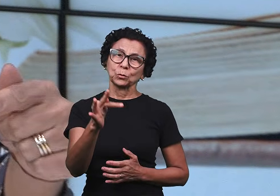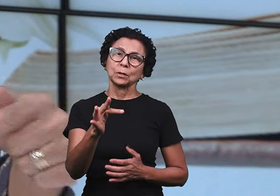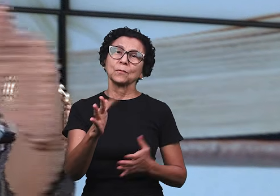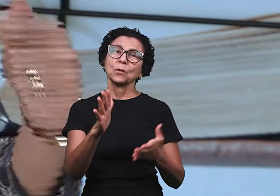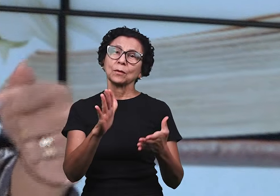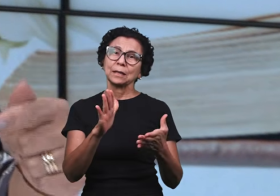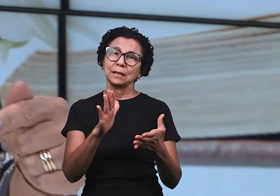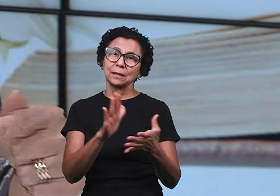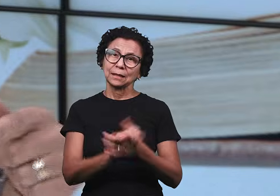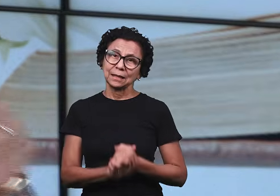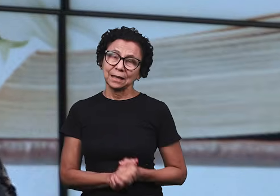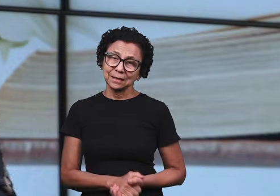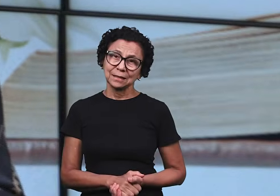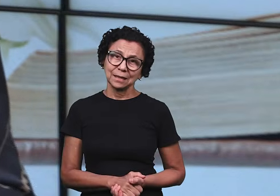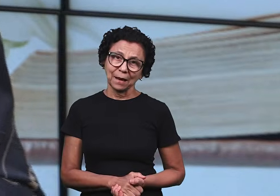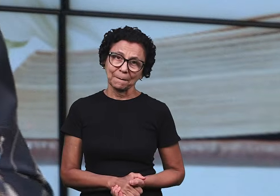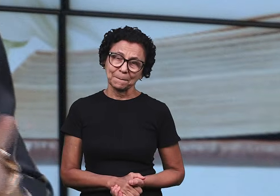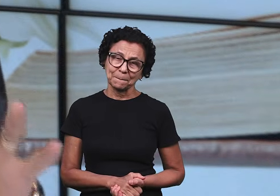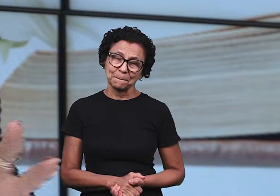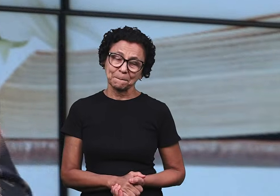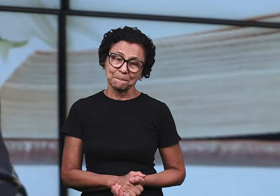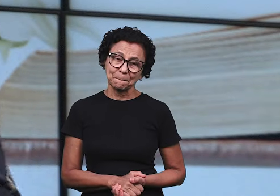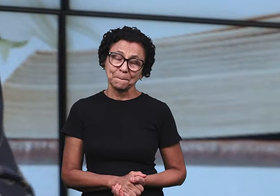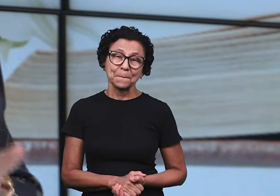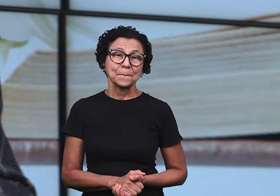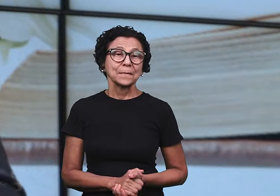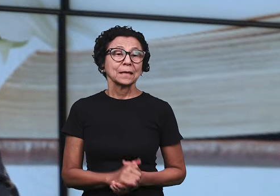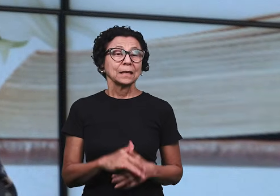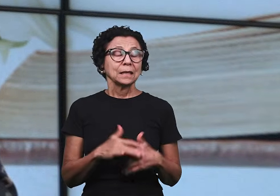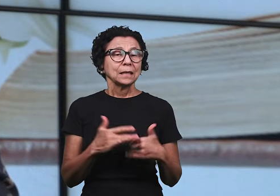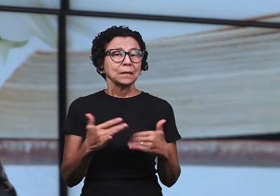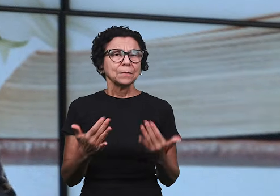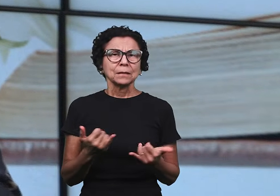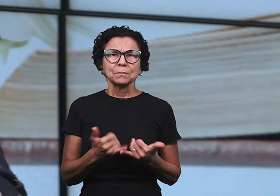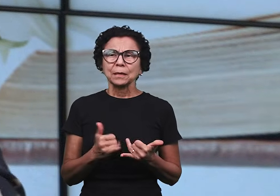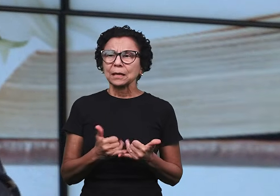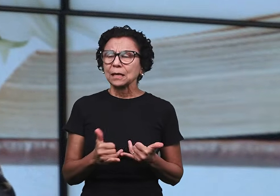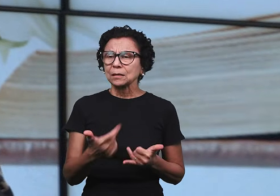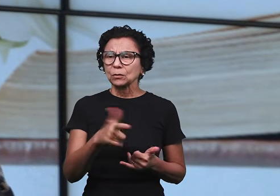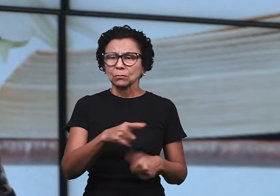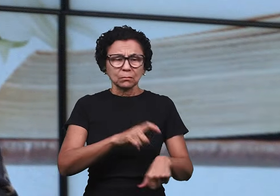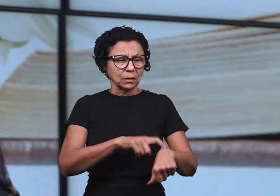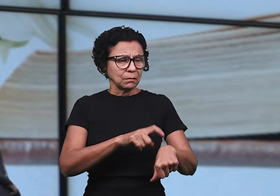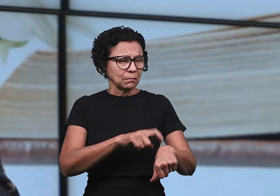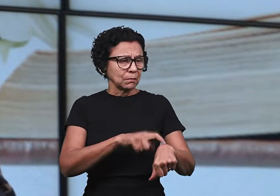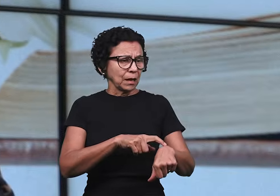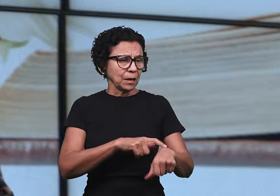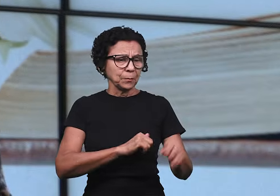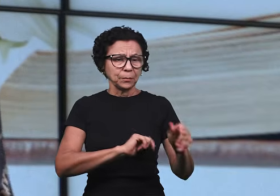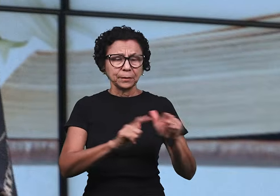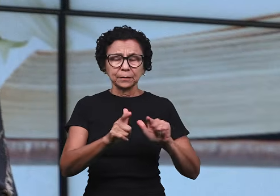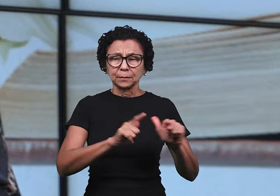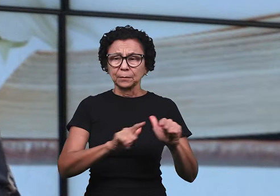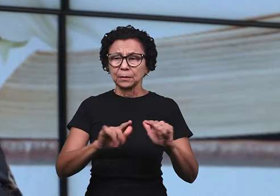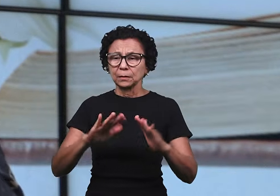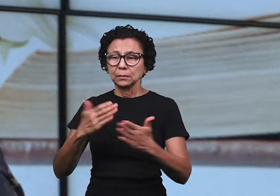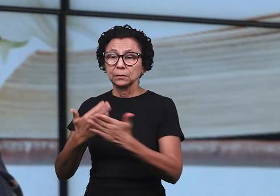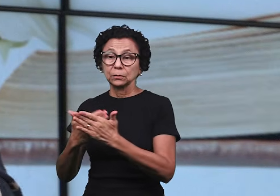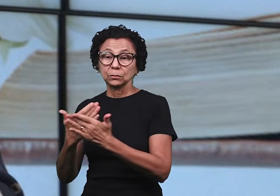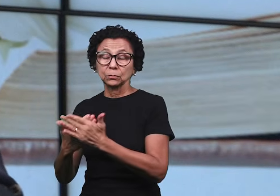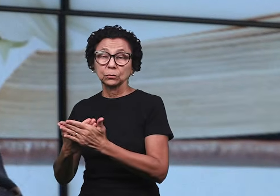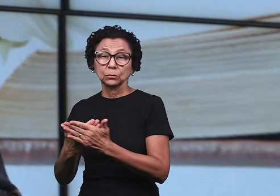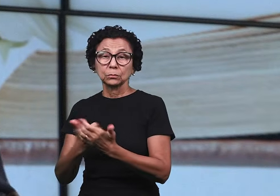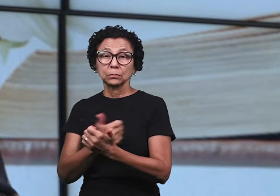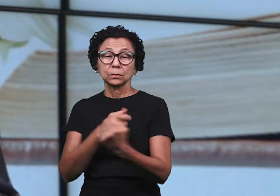que o trabalho vai aumentar. Mas parece que não tem tempo para nada, são tantos estudos, trabalho e tantos